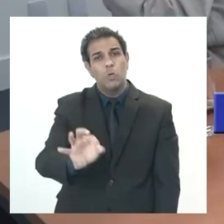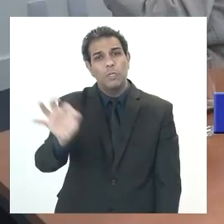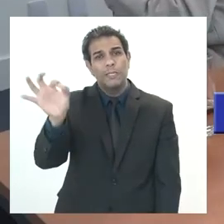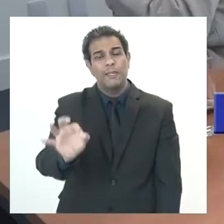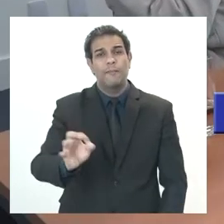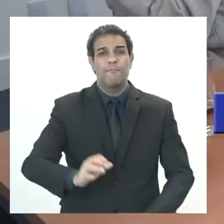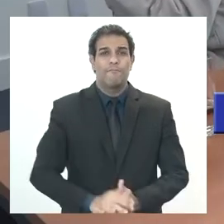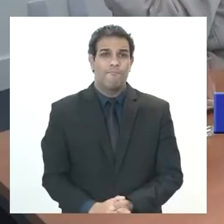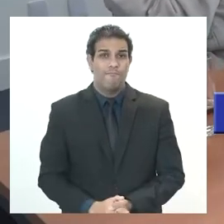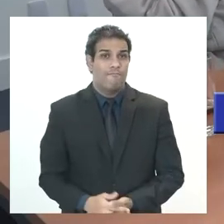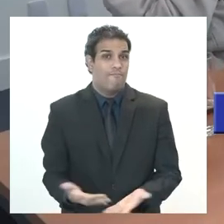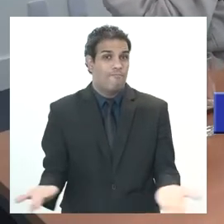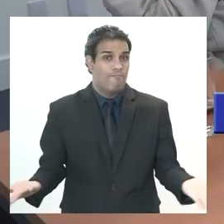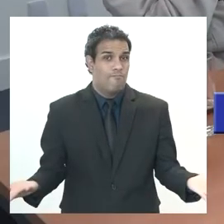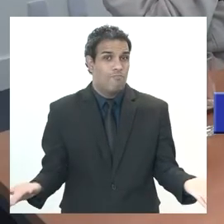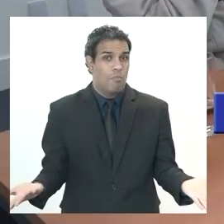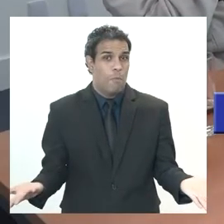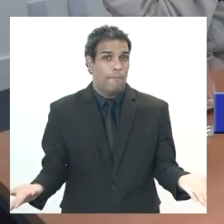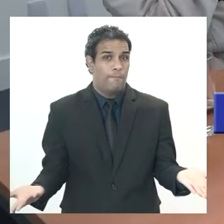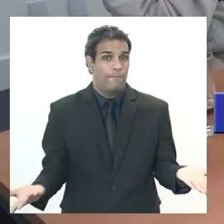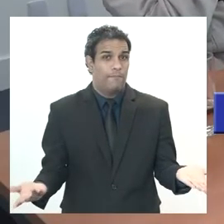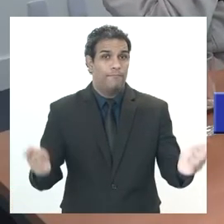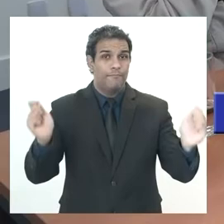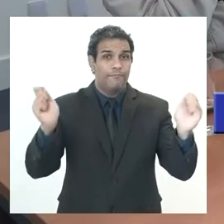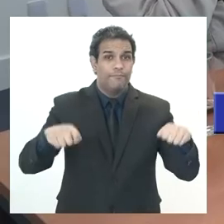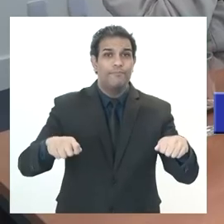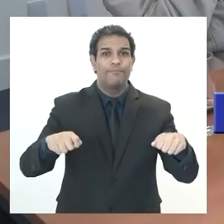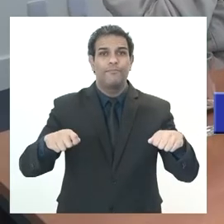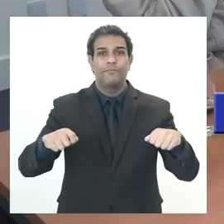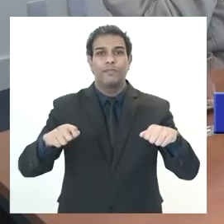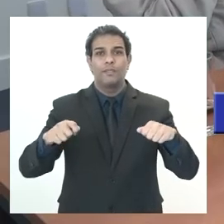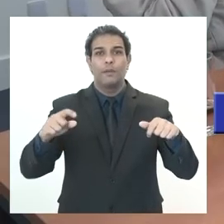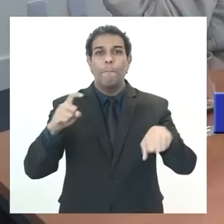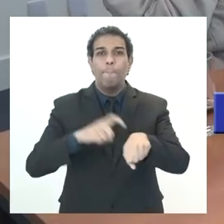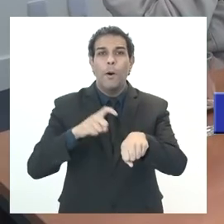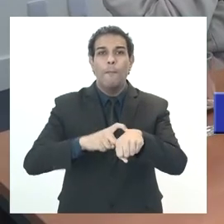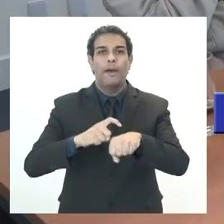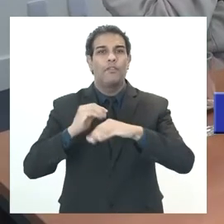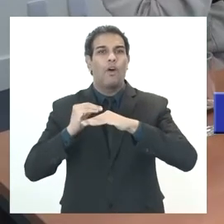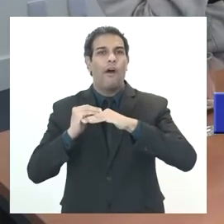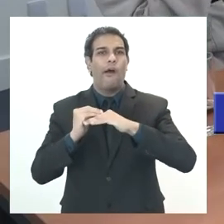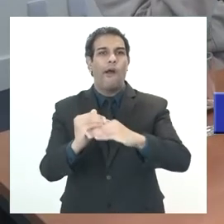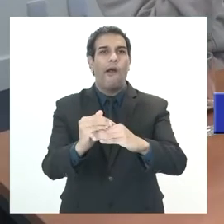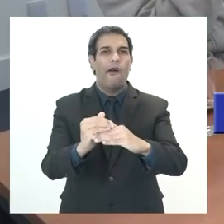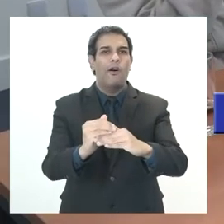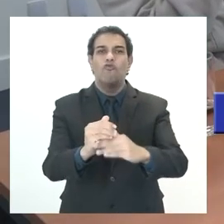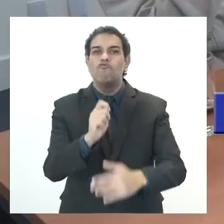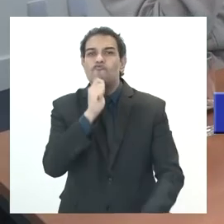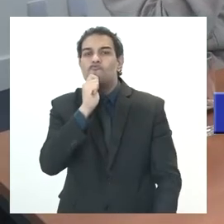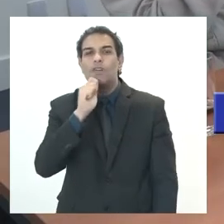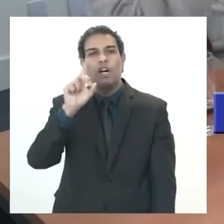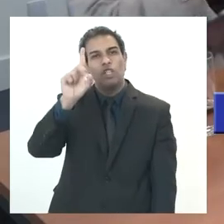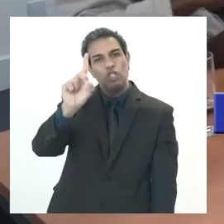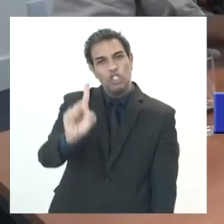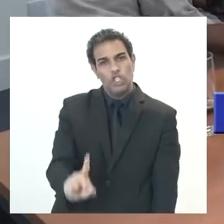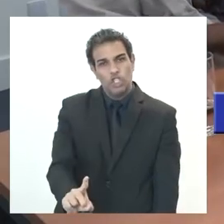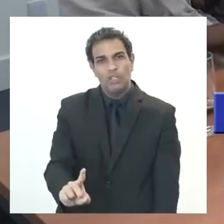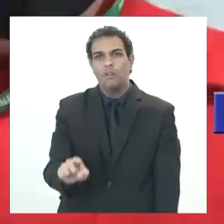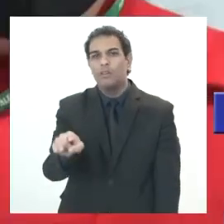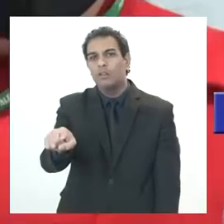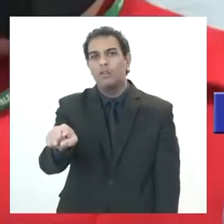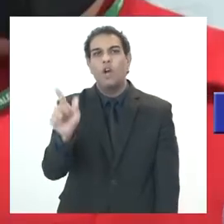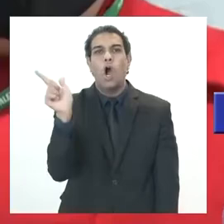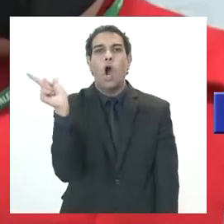é razoável passado esse período de crise você não tem direito a